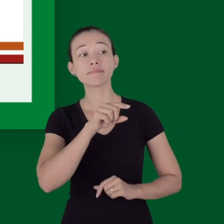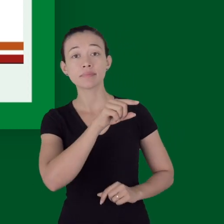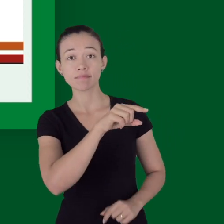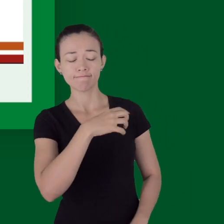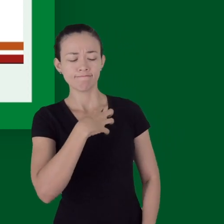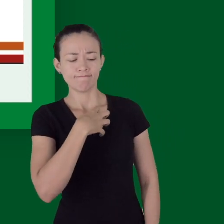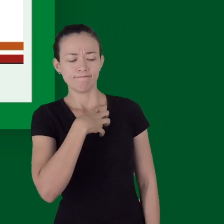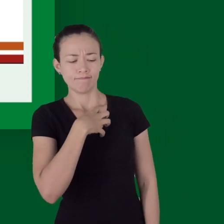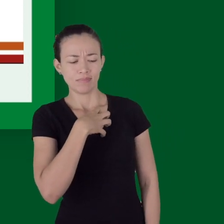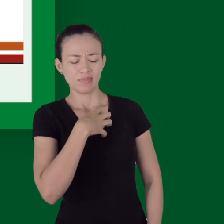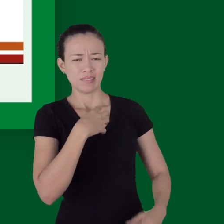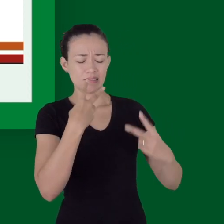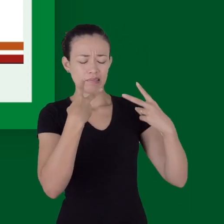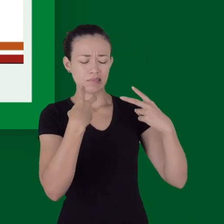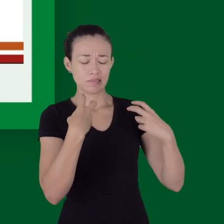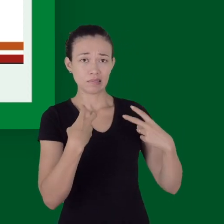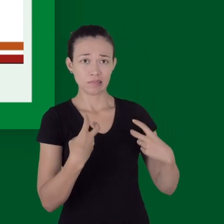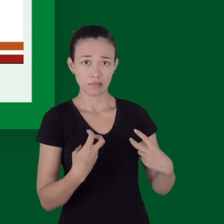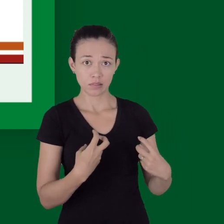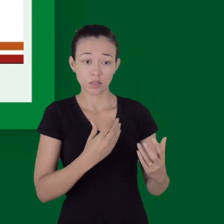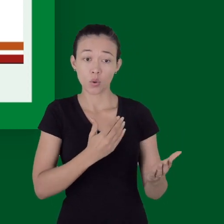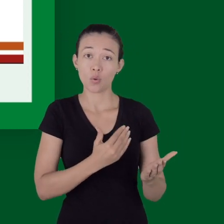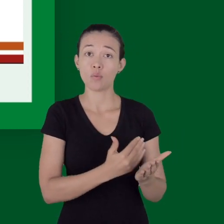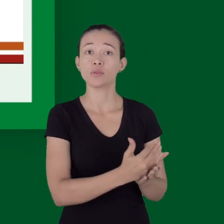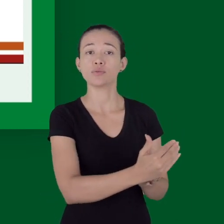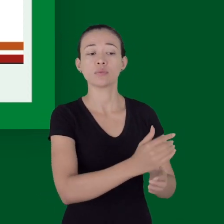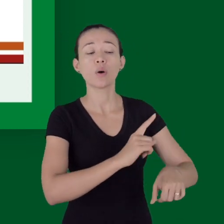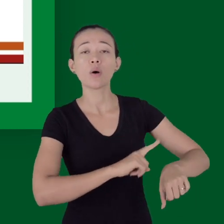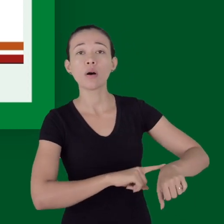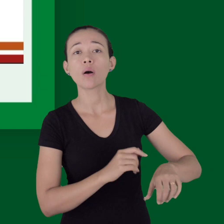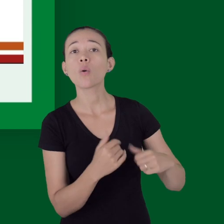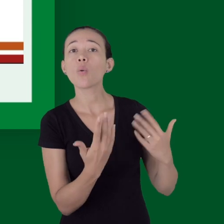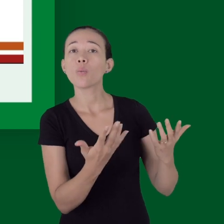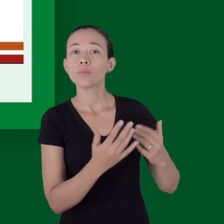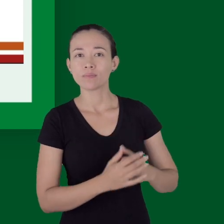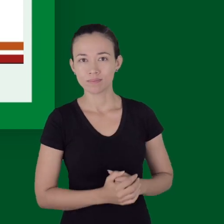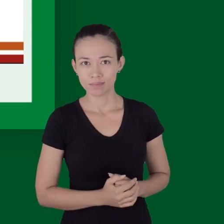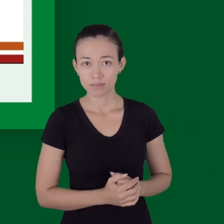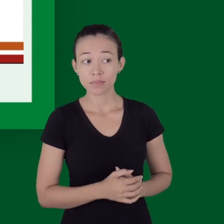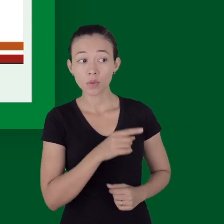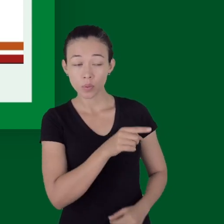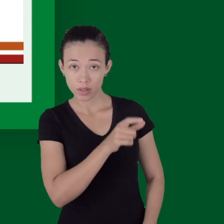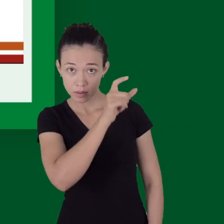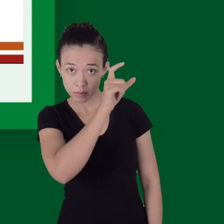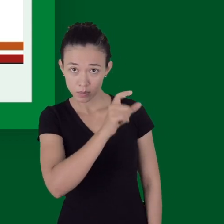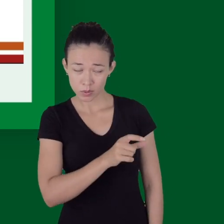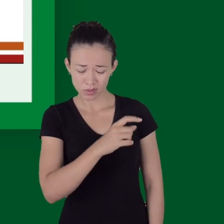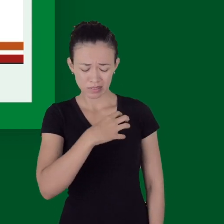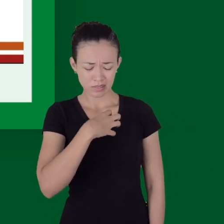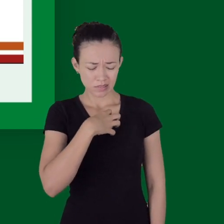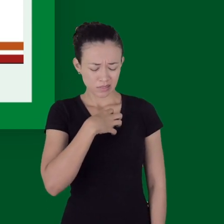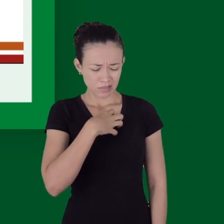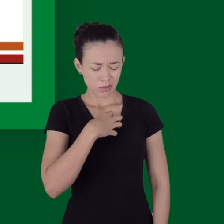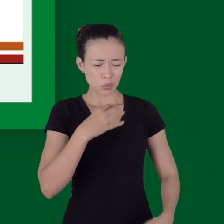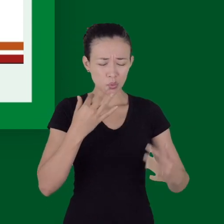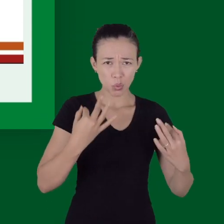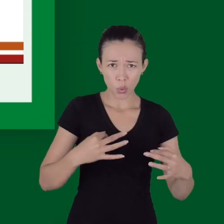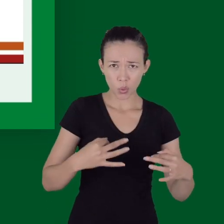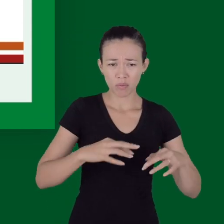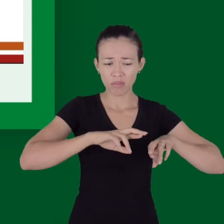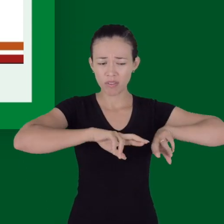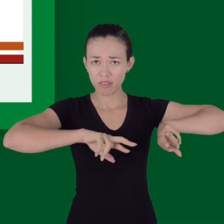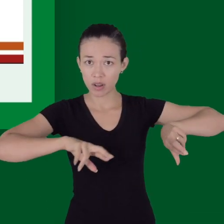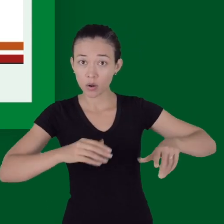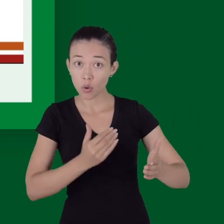dos sintomas. Então, ele é considerado o último momento que o paciente foi visto sem sinais e sintomas neurológicos. Naquele caso que a gente